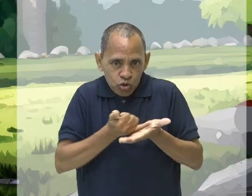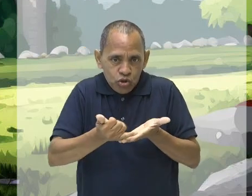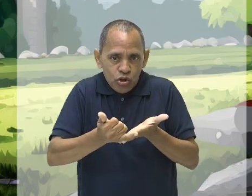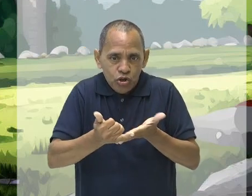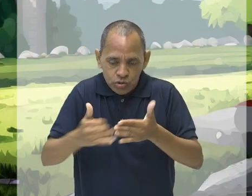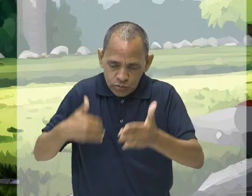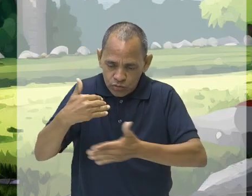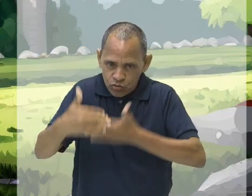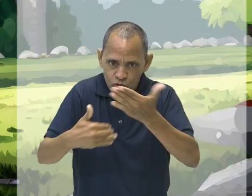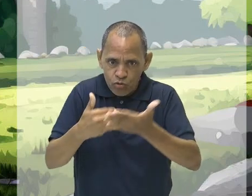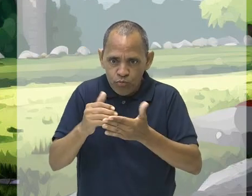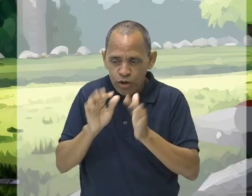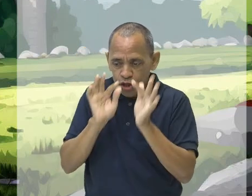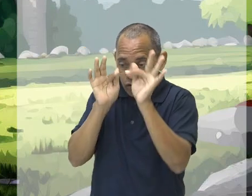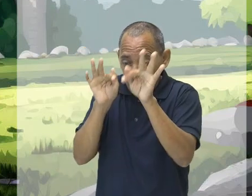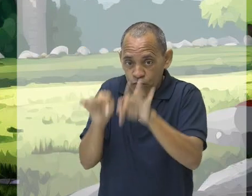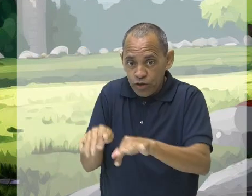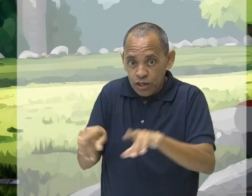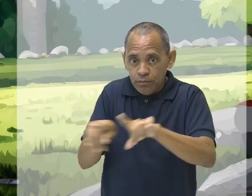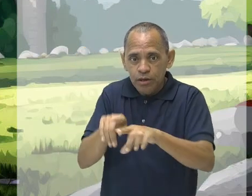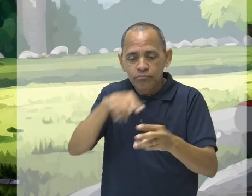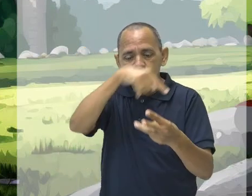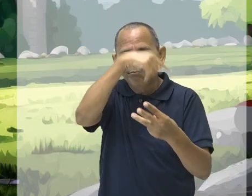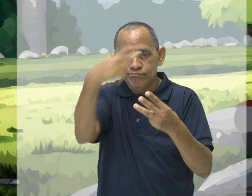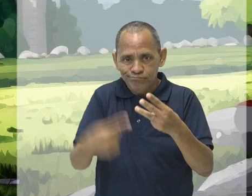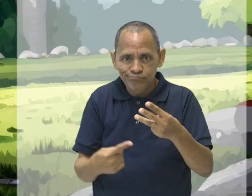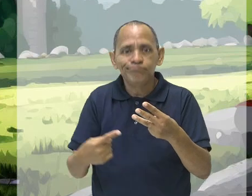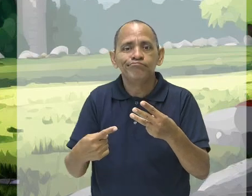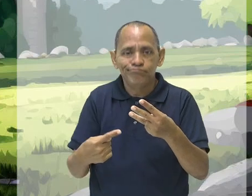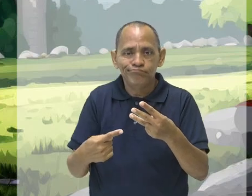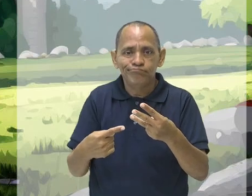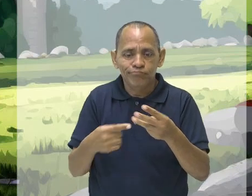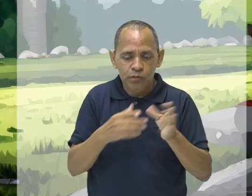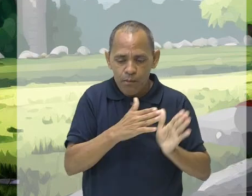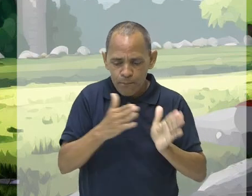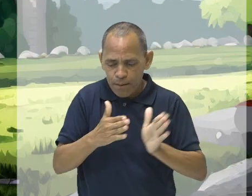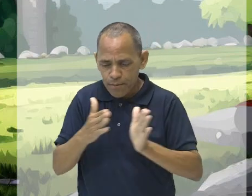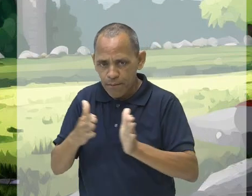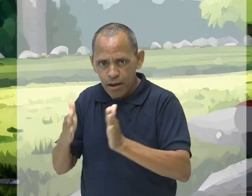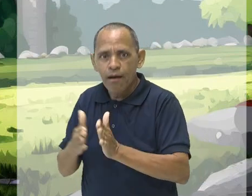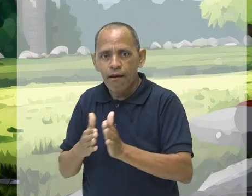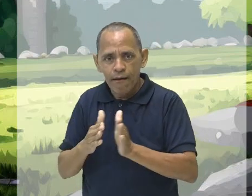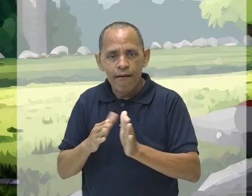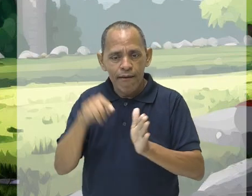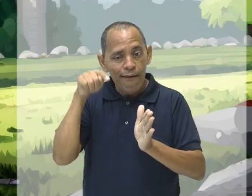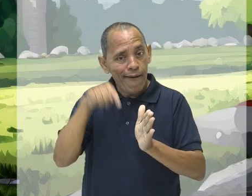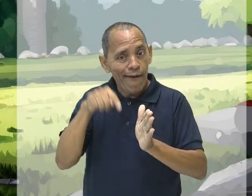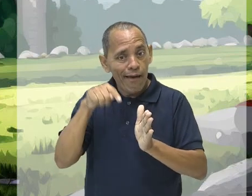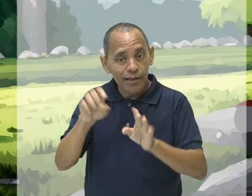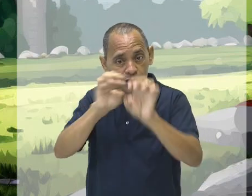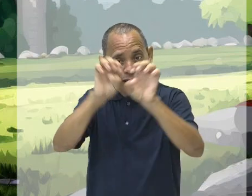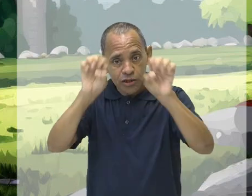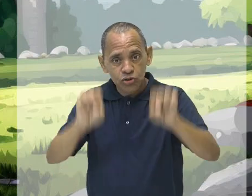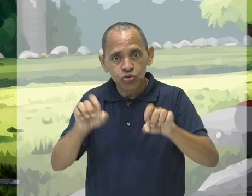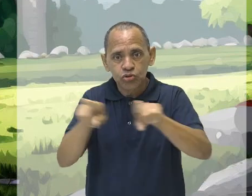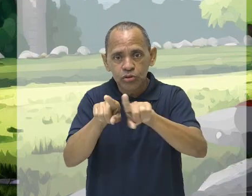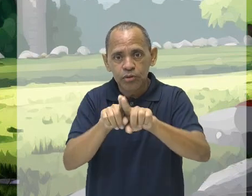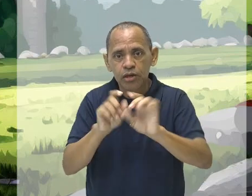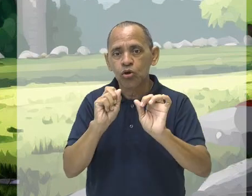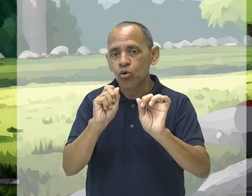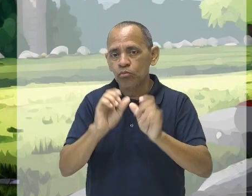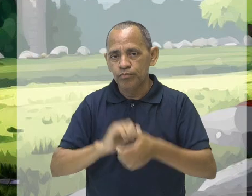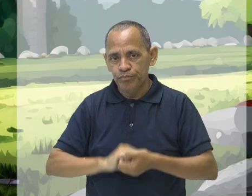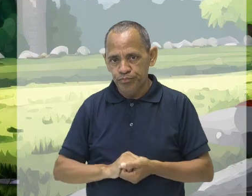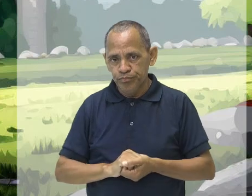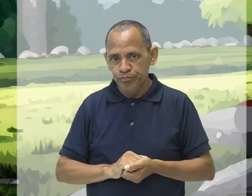uma situação final. Temos essas 3 etapas aí, tá? É a estrutura em si do conto. Situação inicial, desenvolvimento e a situação